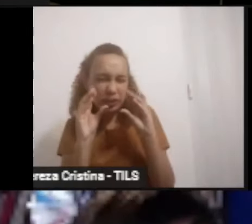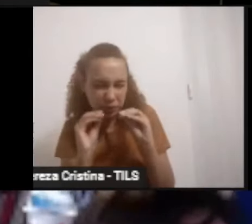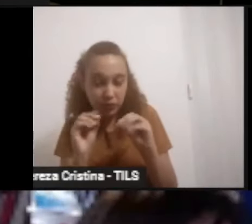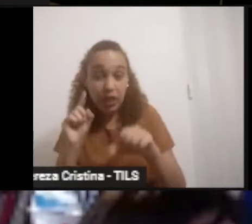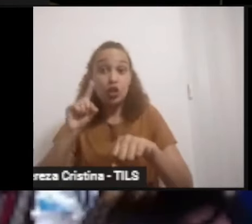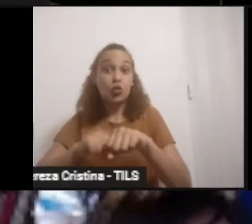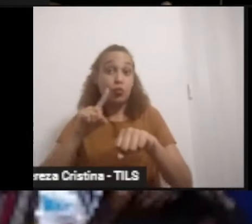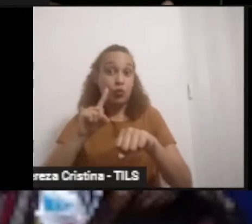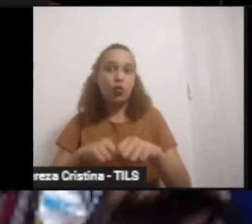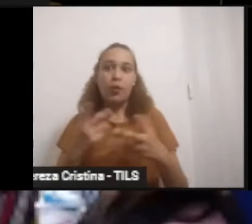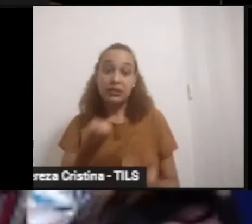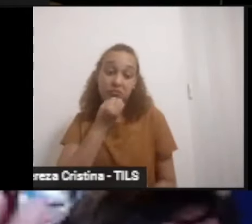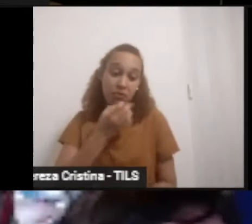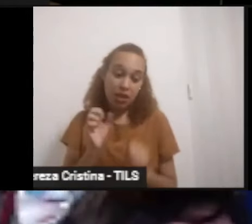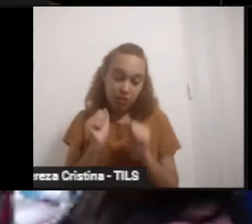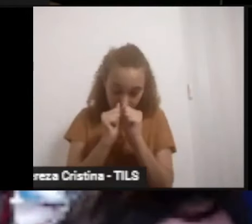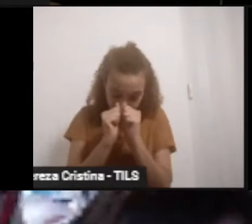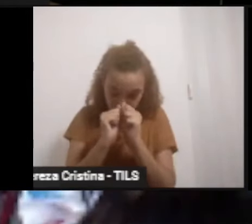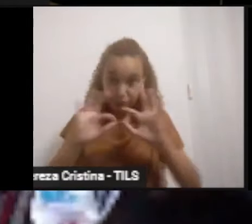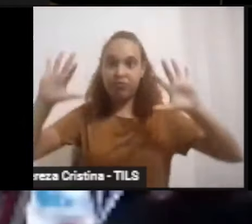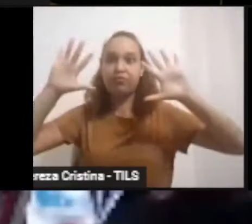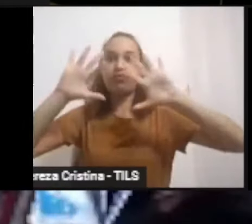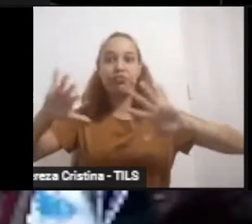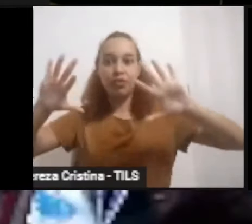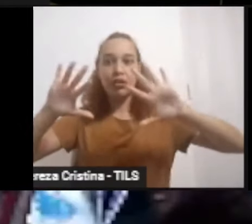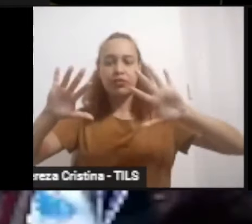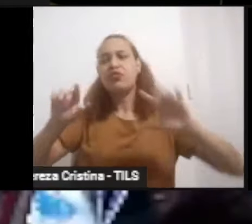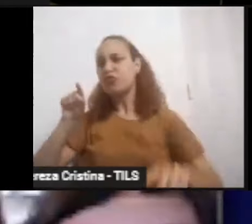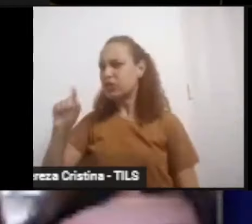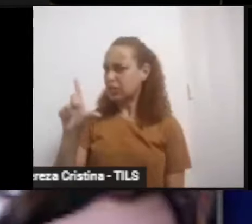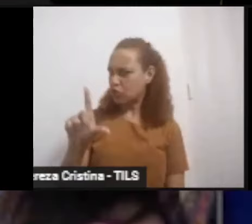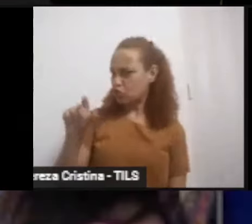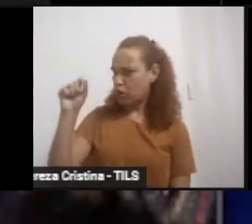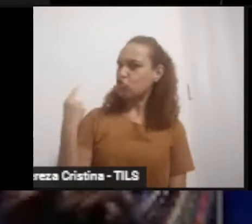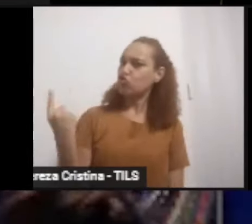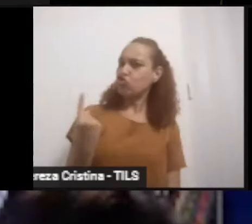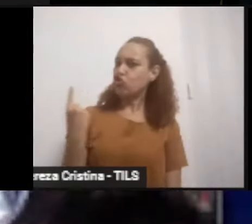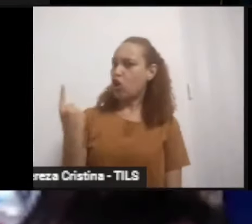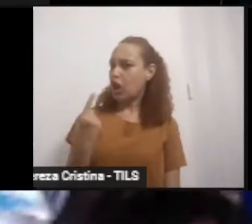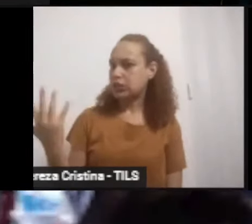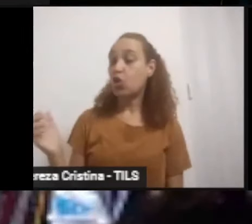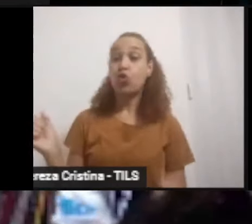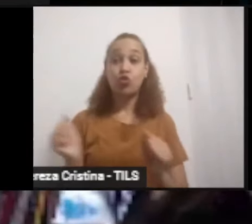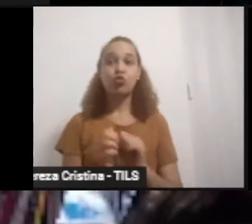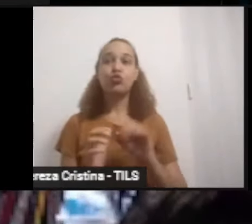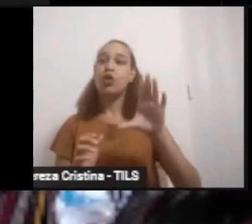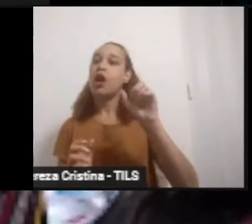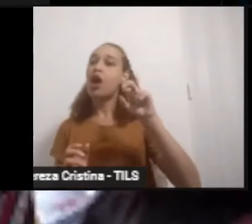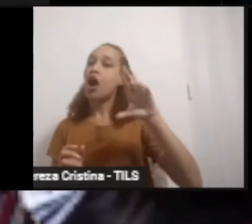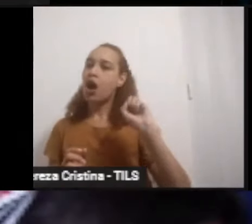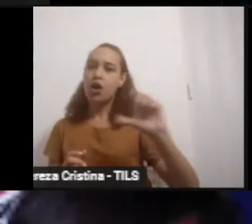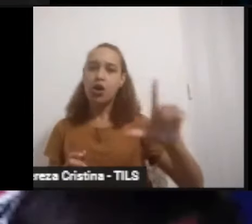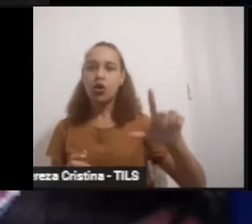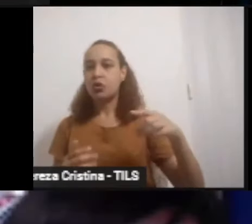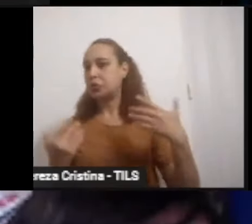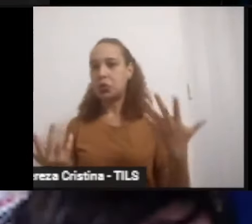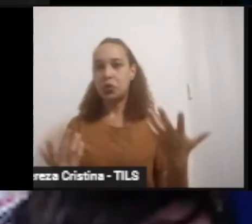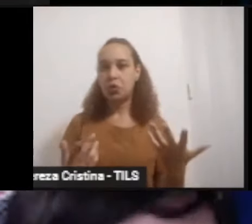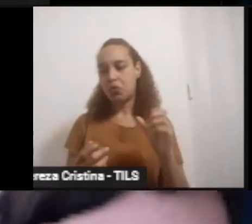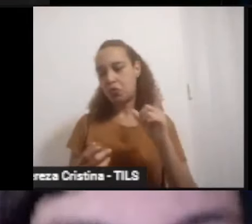forte. Mas não, você teve essa... Você fez a escolha sozinha, foi com a Carol, ela já te indicou alguma coisa do que ela tinha